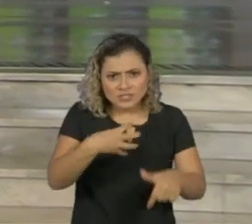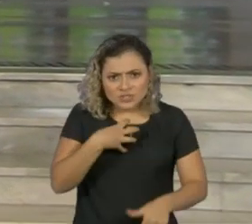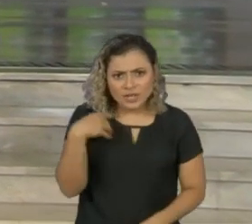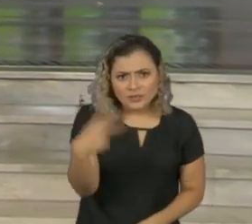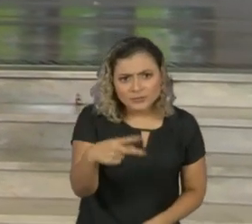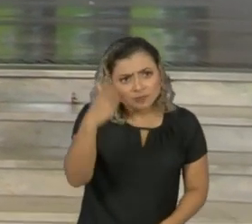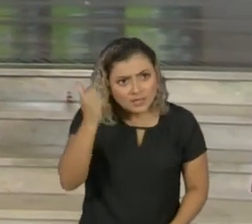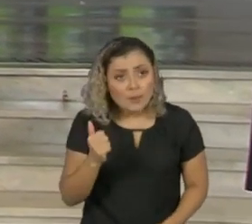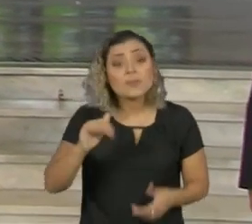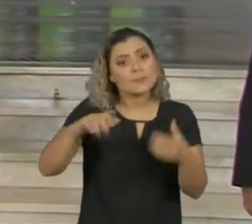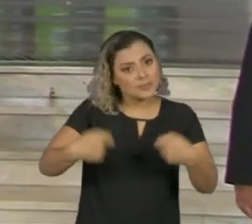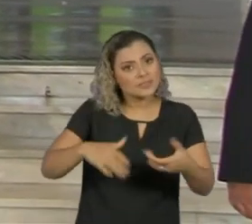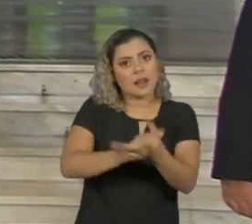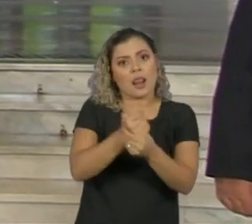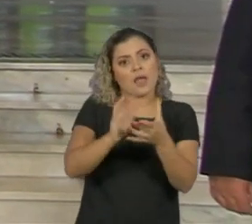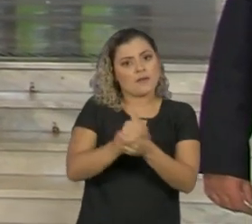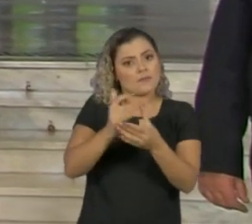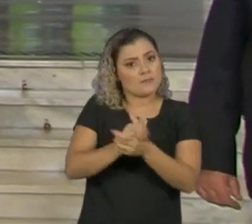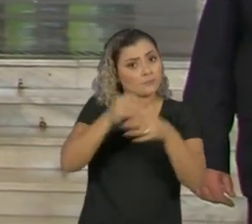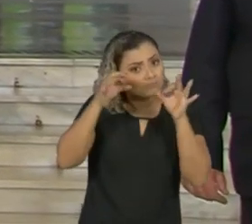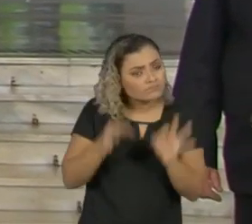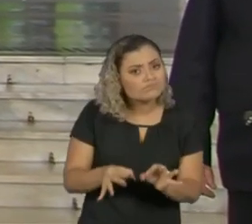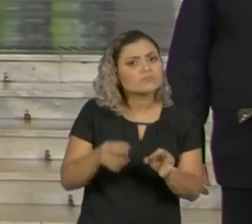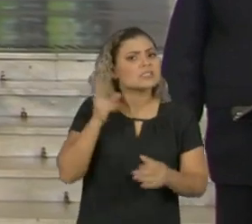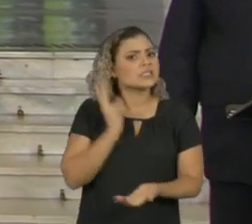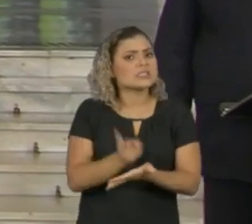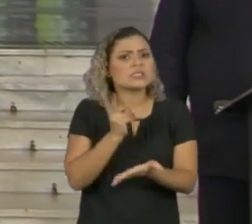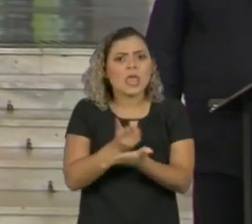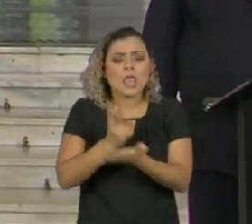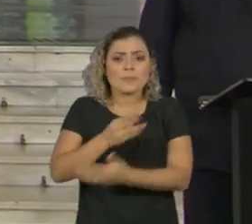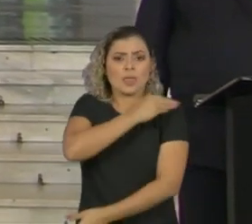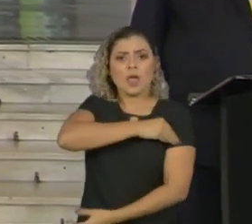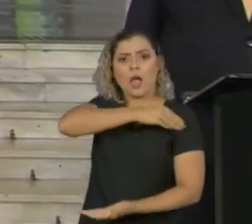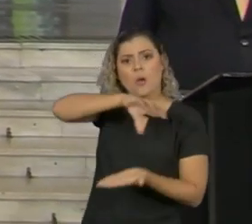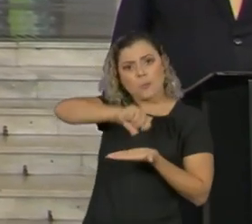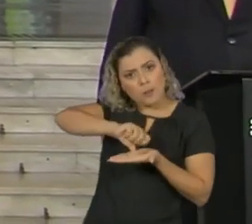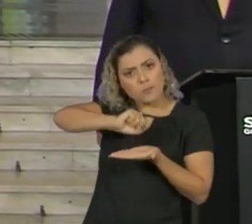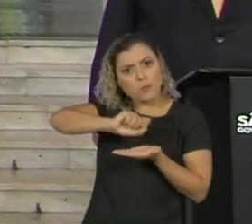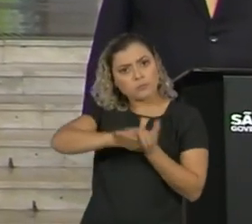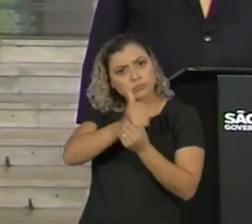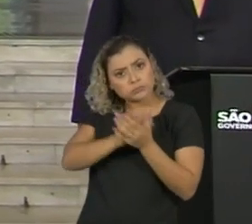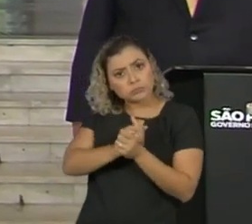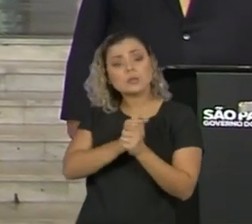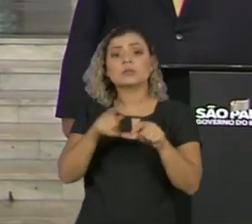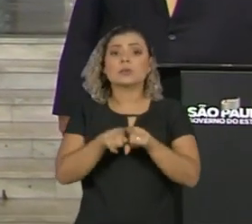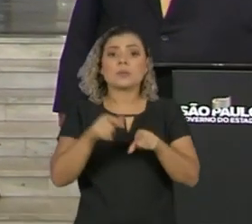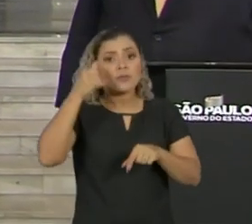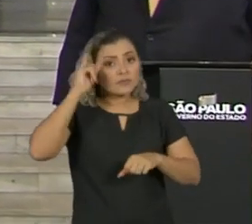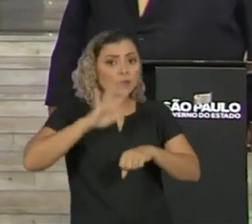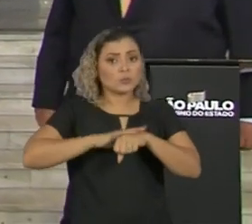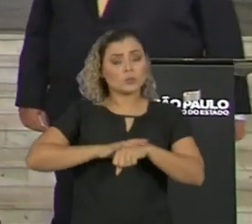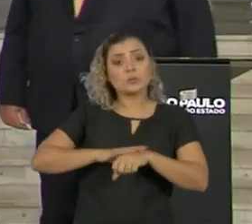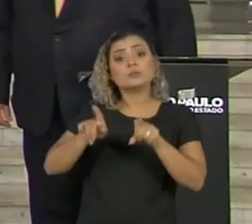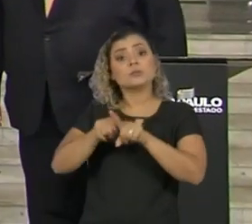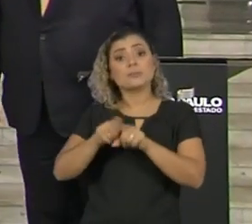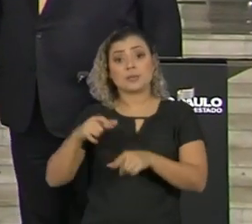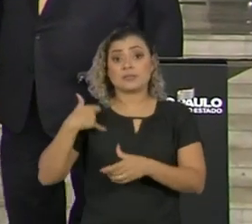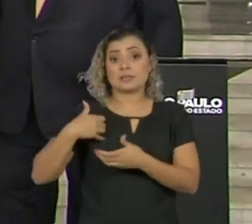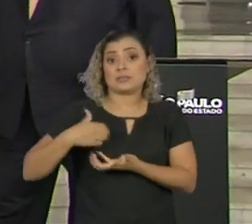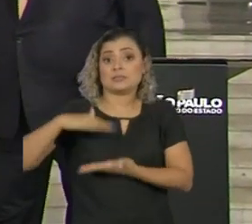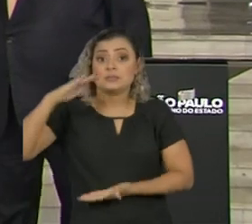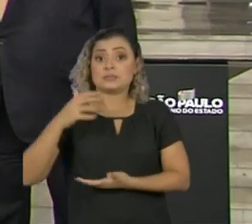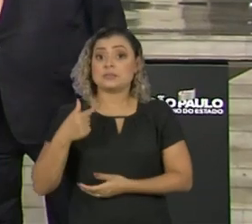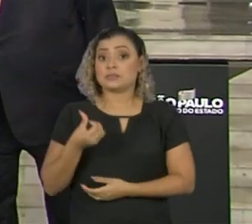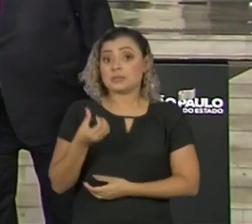parte. Lavar muito bem as mãos, sempre. Usar álcool em gel, evitar multidões. Pessoas com mais de 60 anos